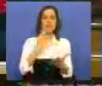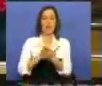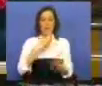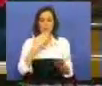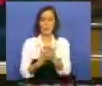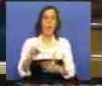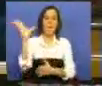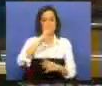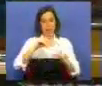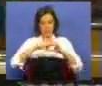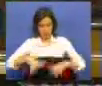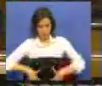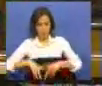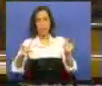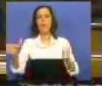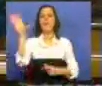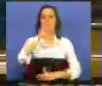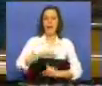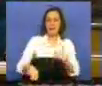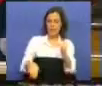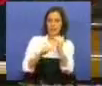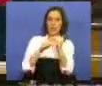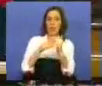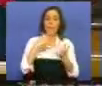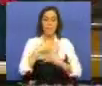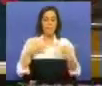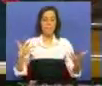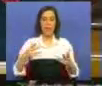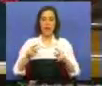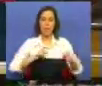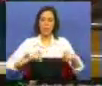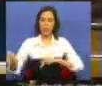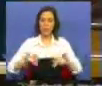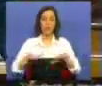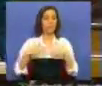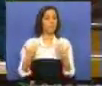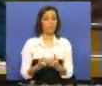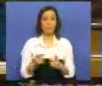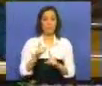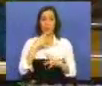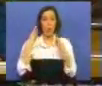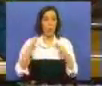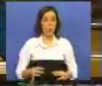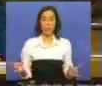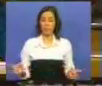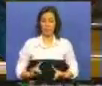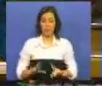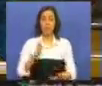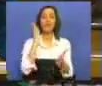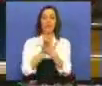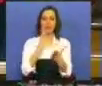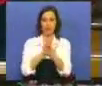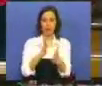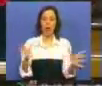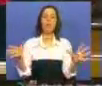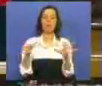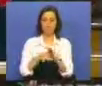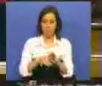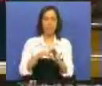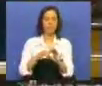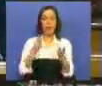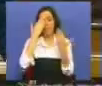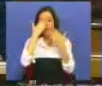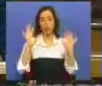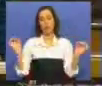traria mais desenvolvimento, mais igualdade e maior mobilidade social nem sempre se confirmaram. A escola massificou-se sem